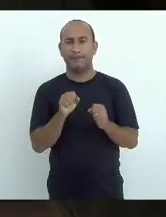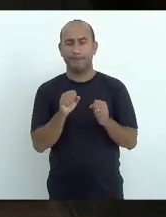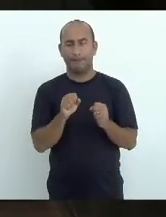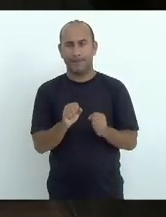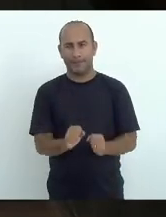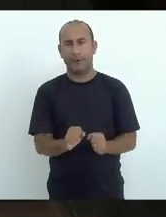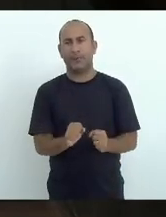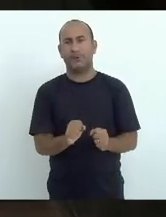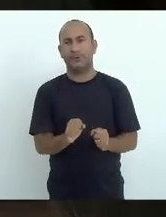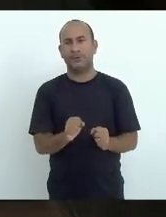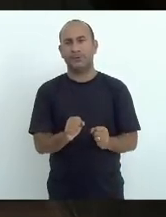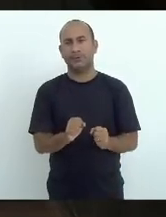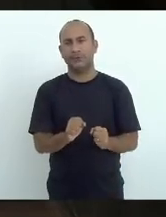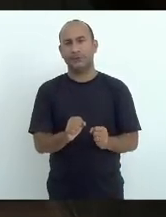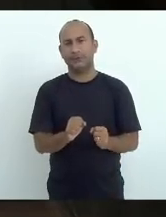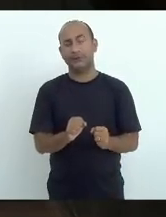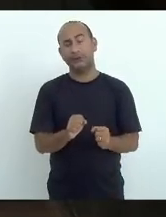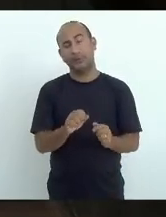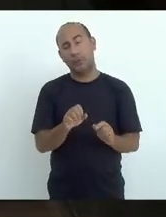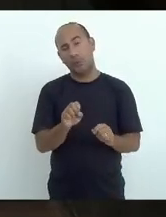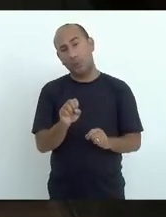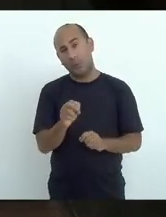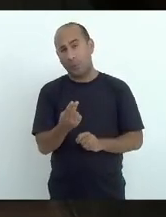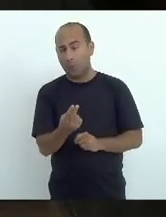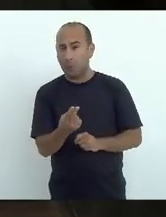estar, ou eu diria até